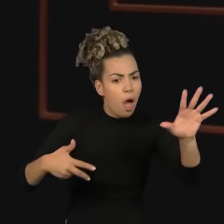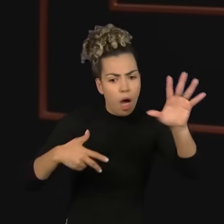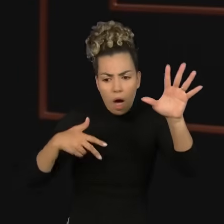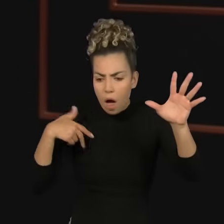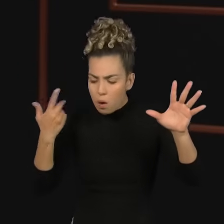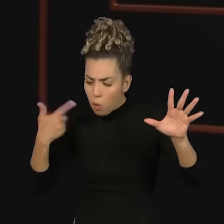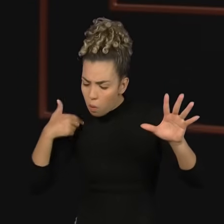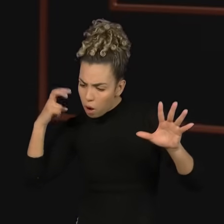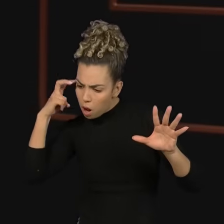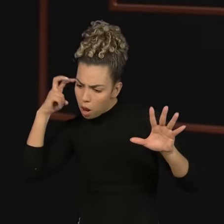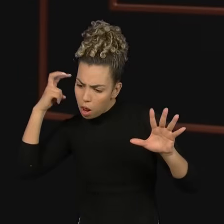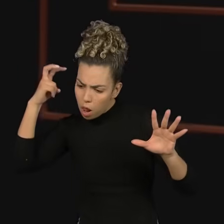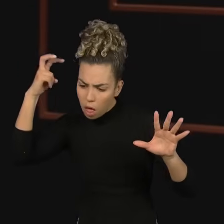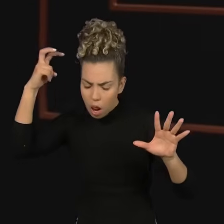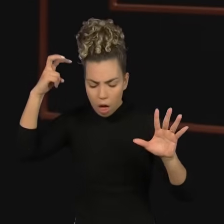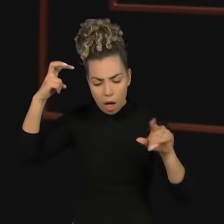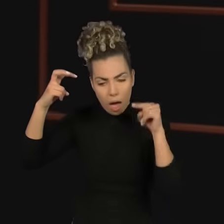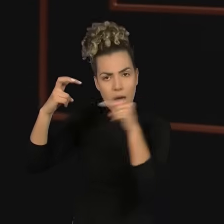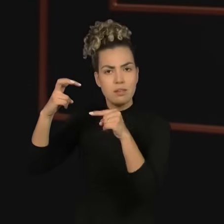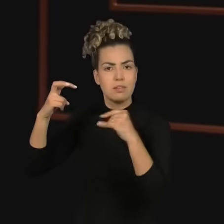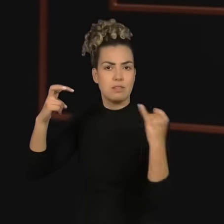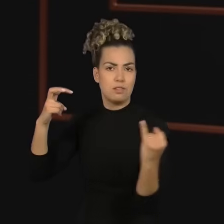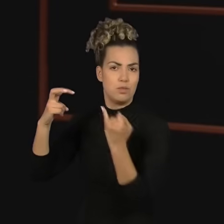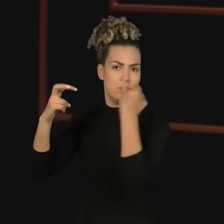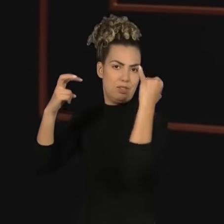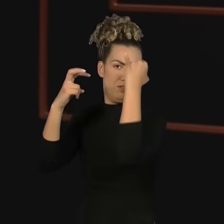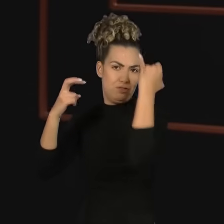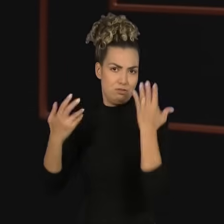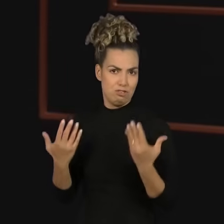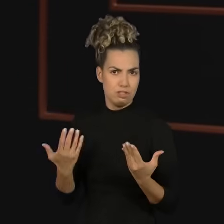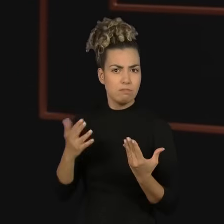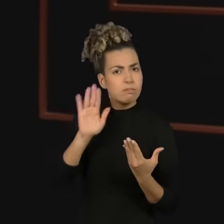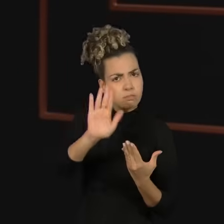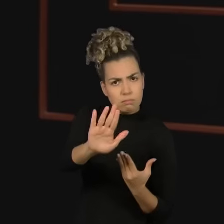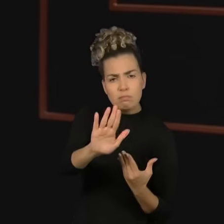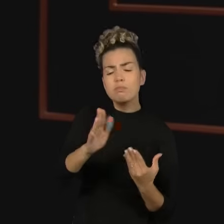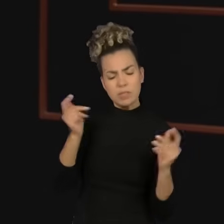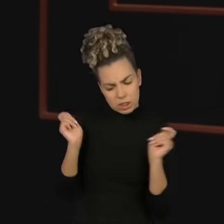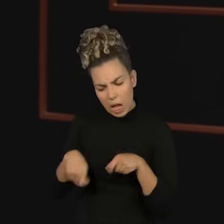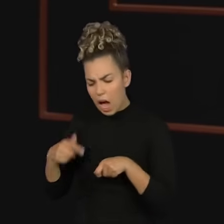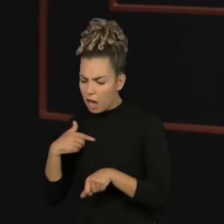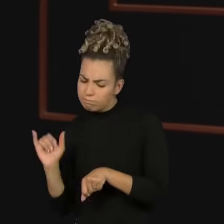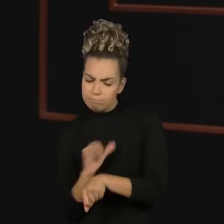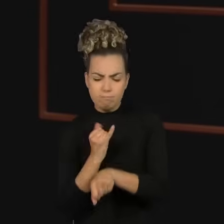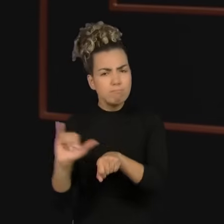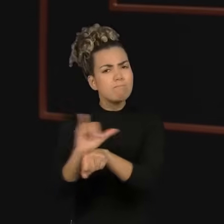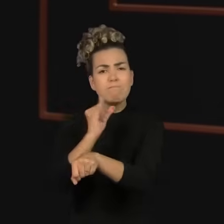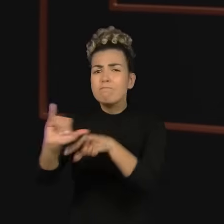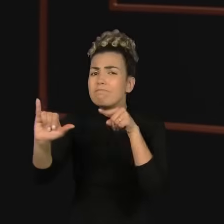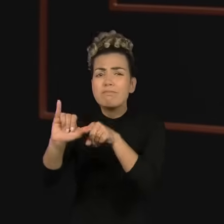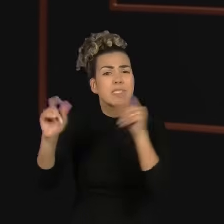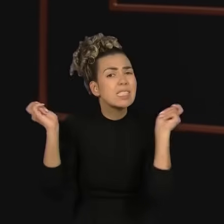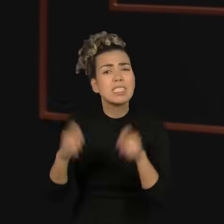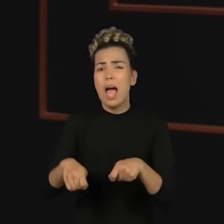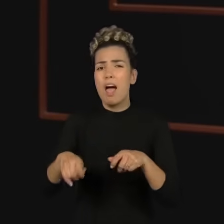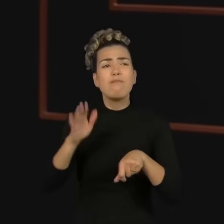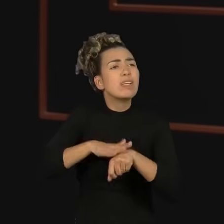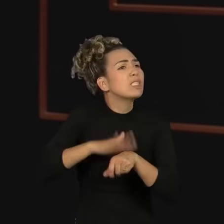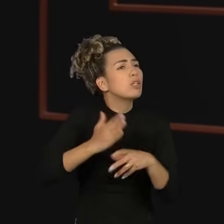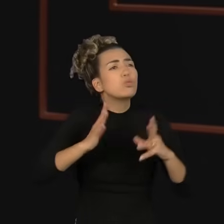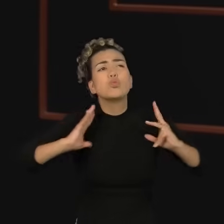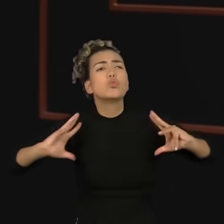técnico. Ter a certeza de que há sempre um jeito de fazer tudo, seja onde e o que for.